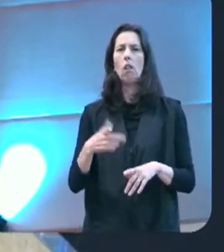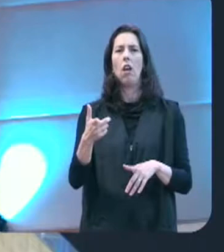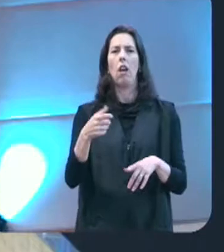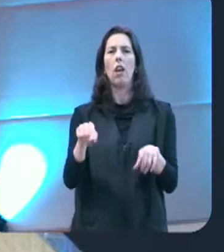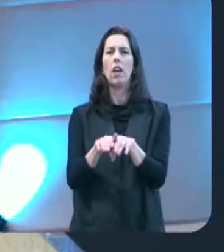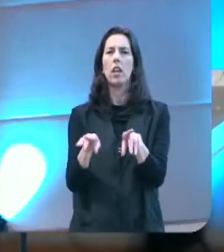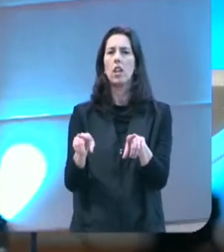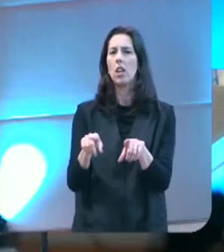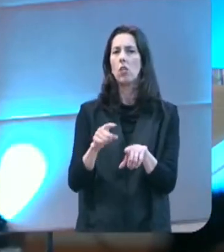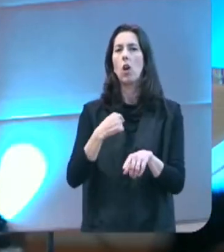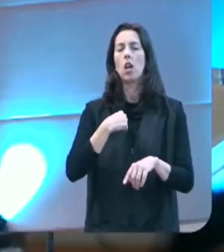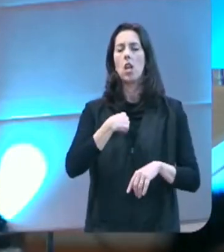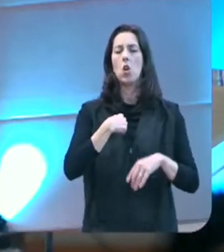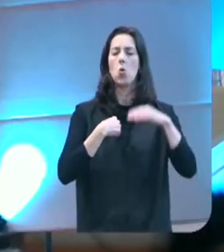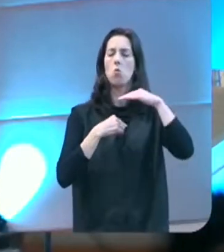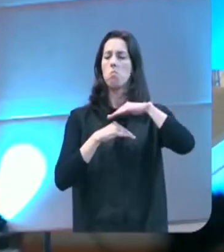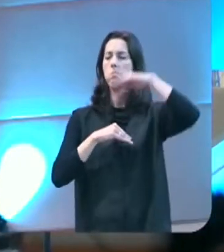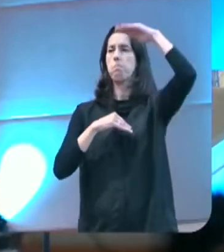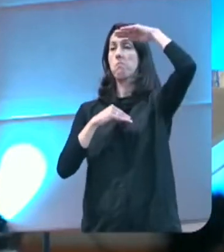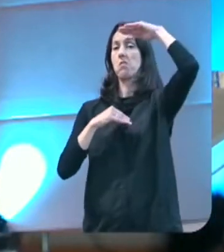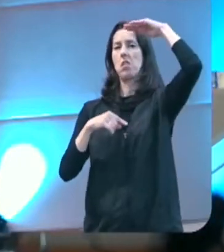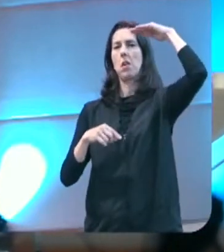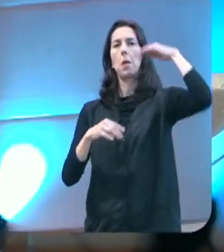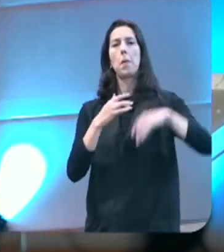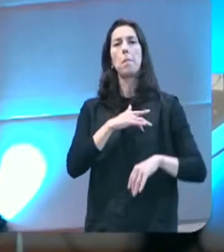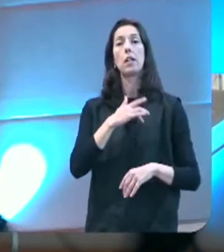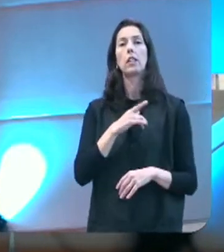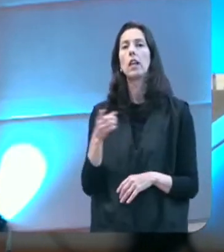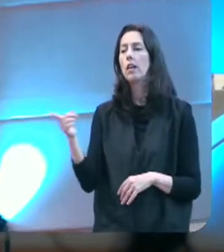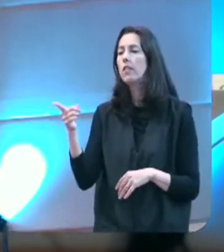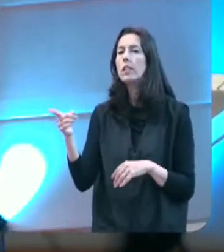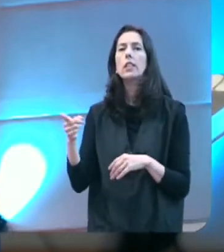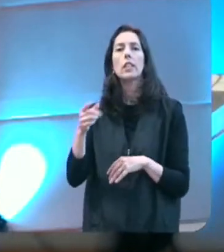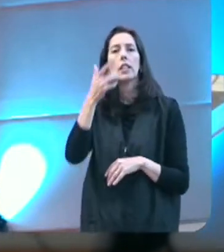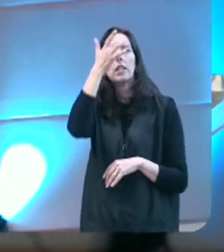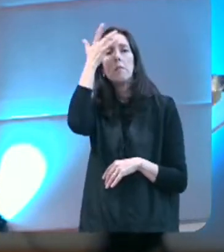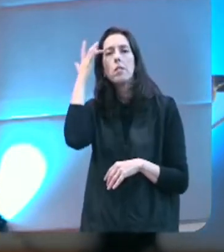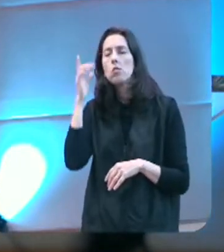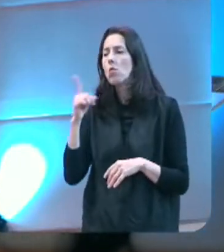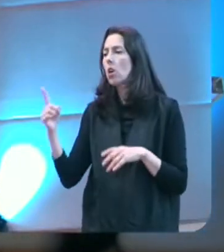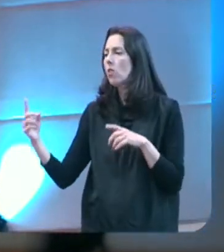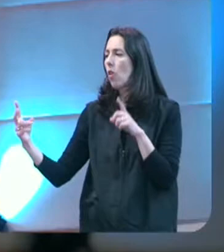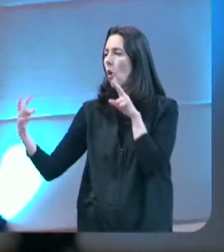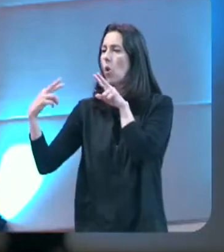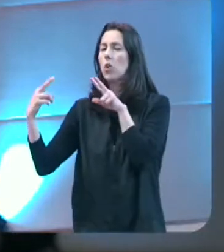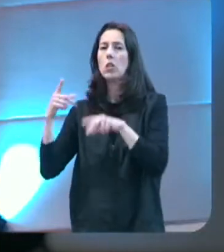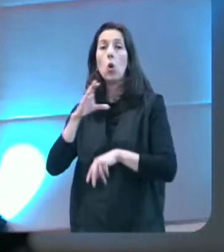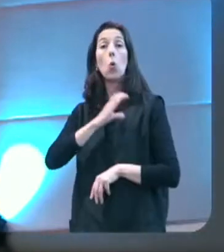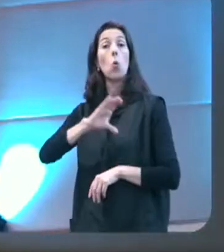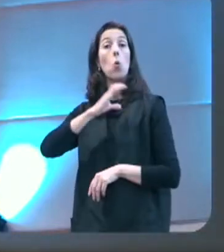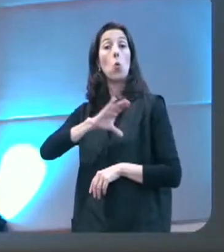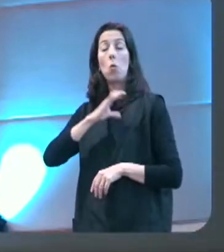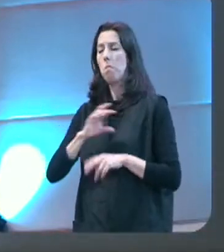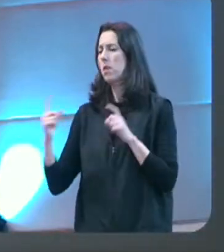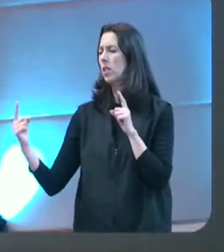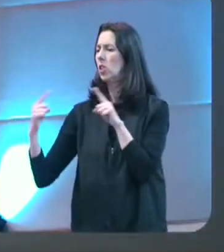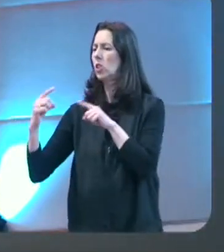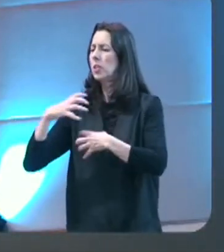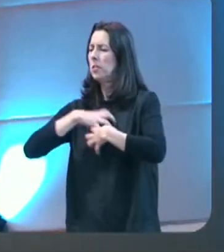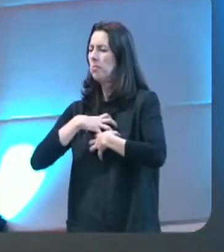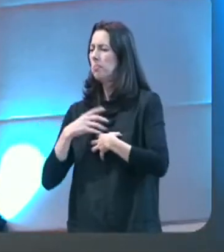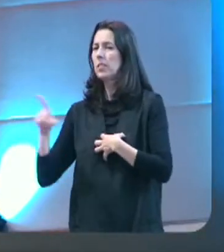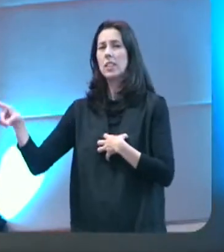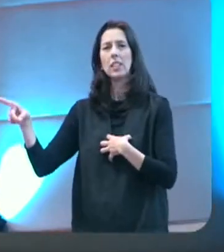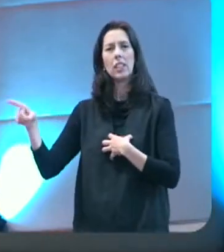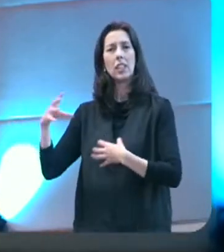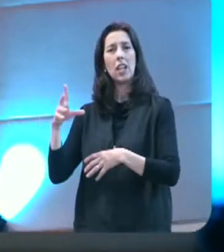acha-se superior ao outro. Eles pediram que Jesus se compadecesse, que tivesse compaixão, que sentisse as